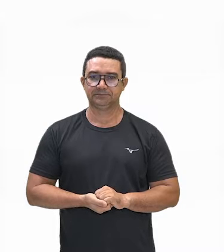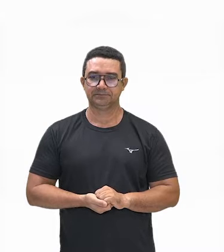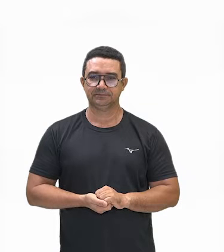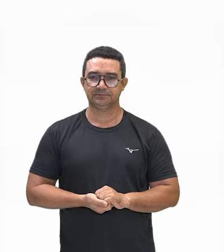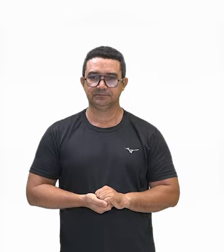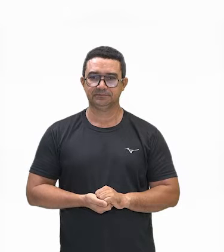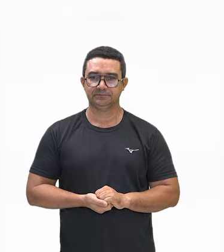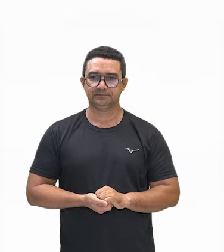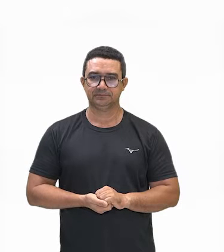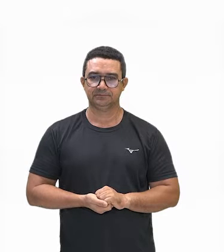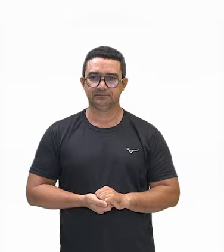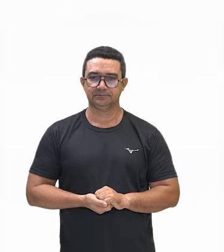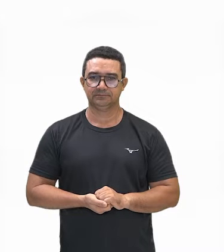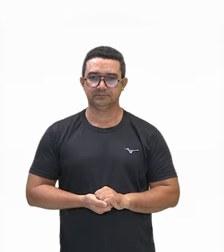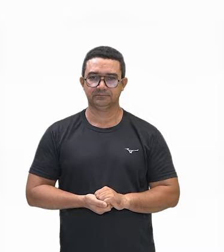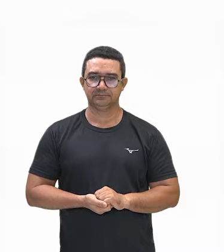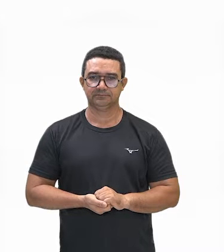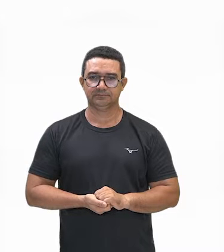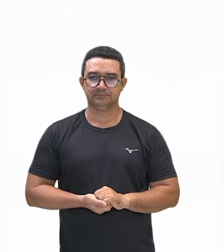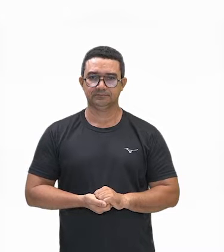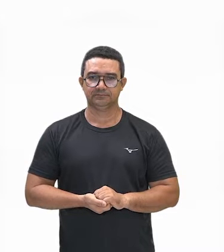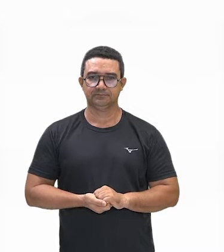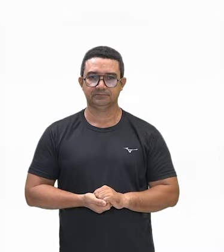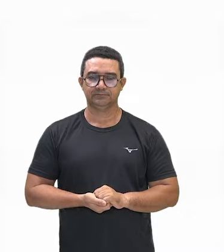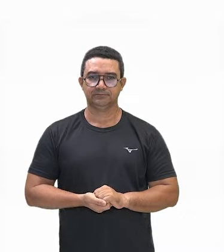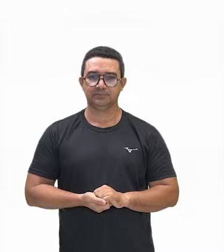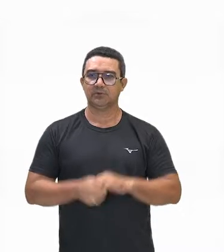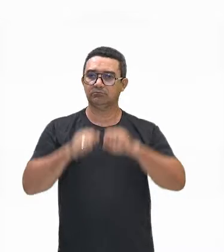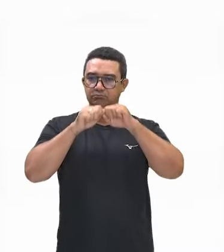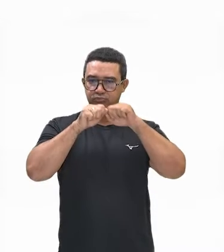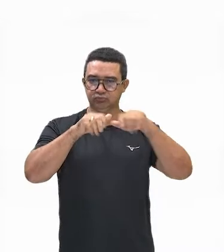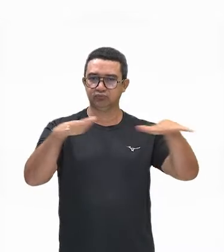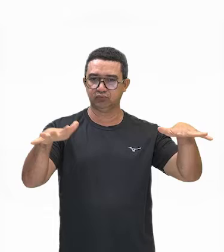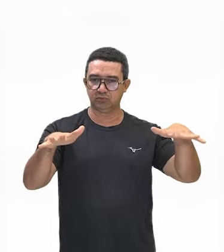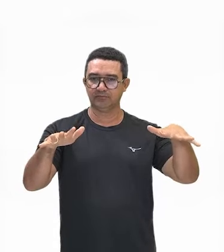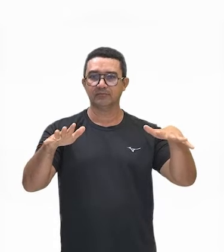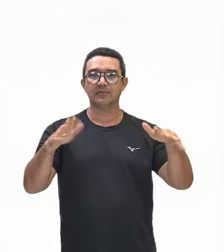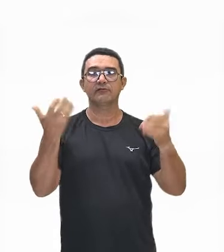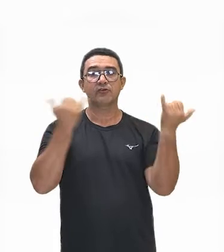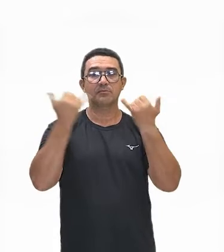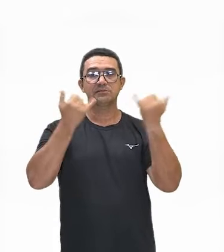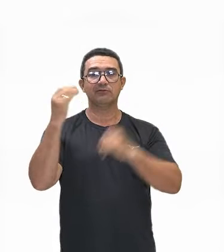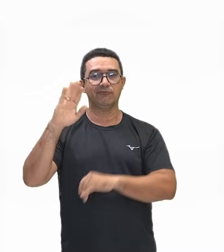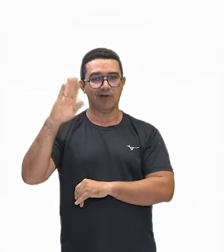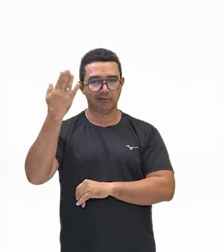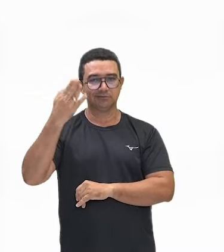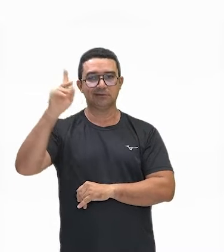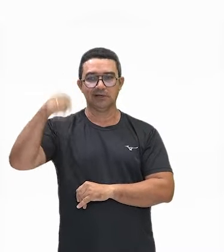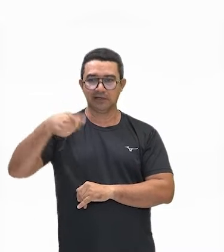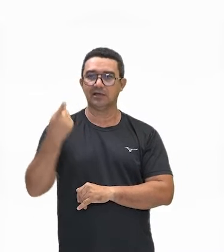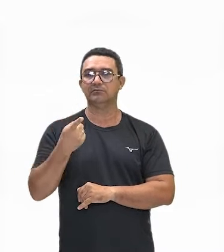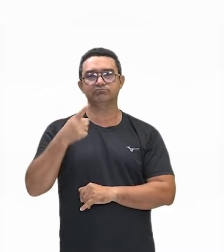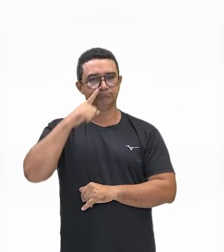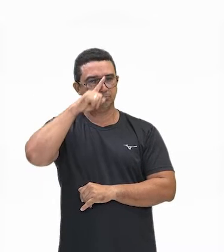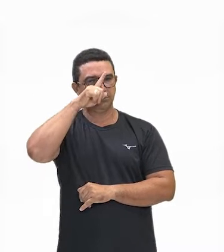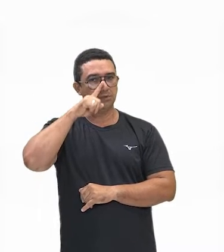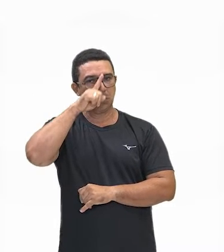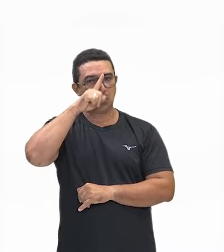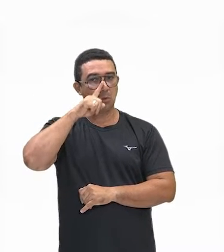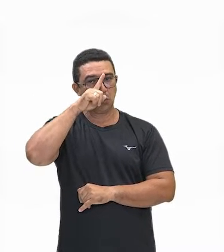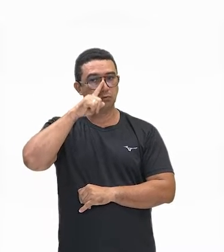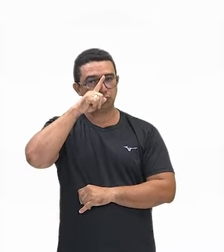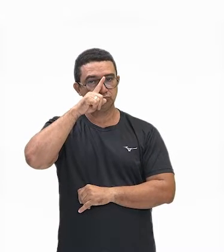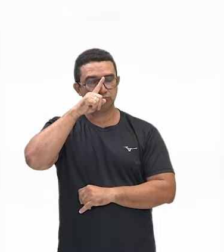muito perigoso. Sharing false information, compartilhando informações falsas, manipulated photos